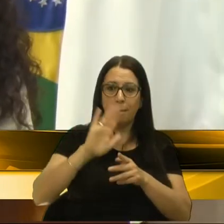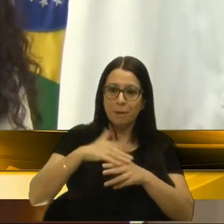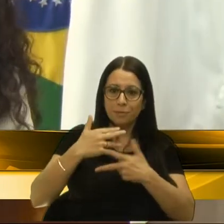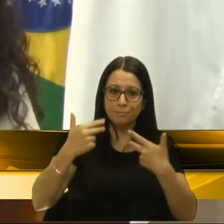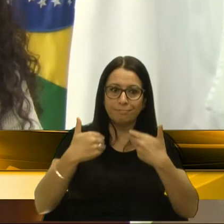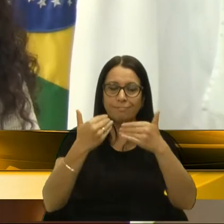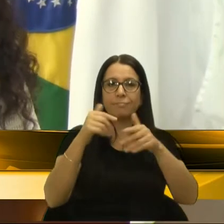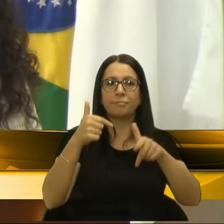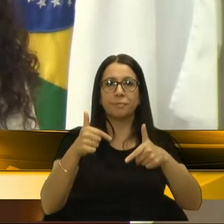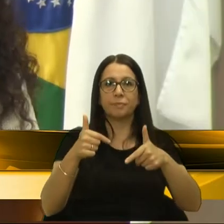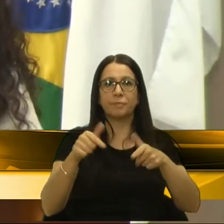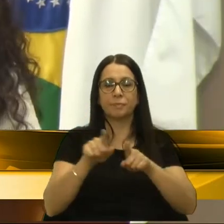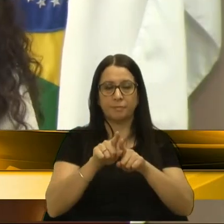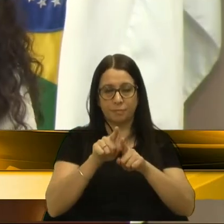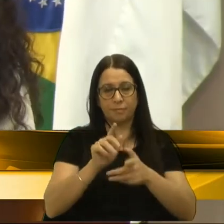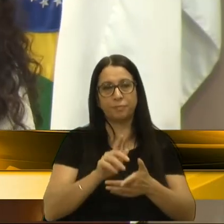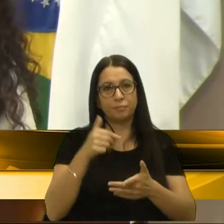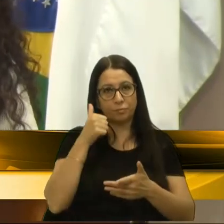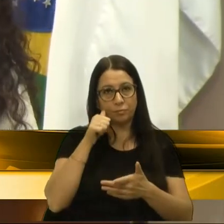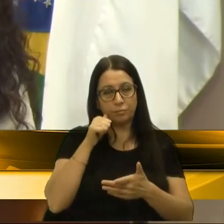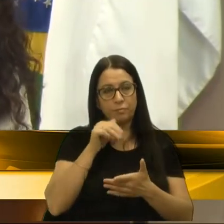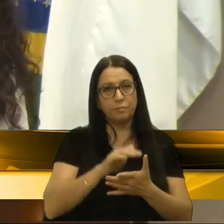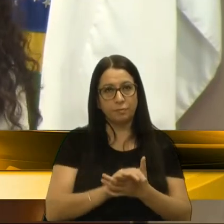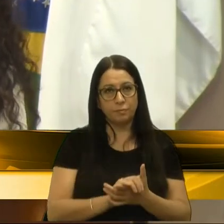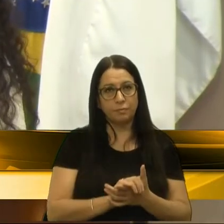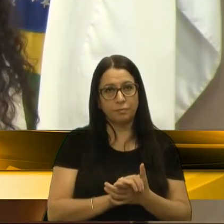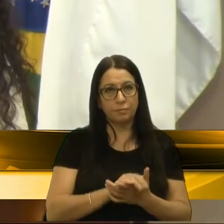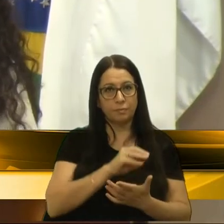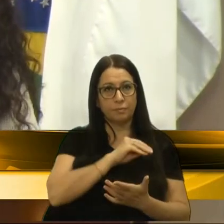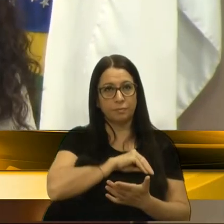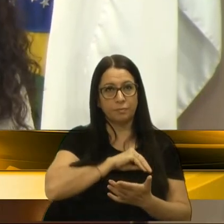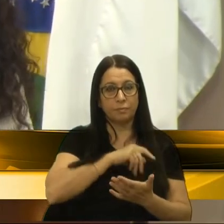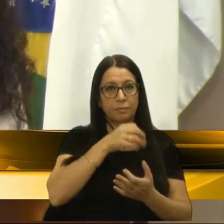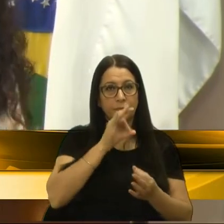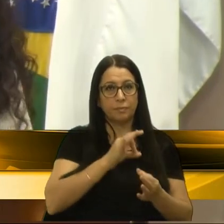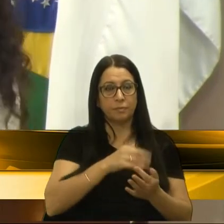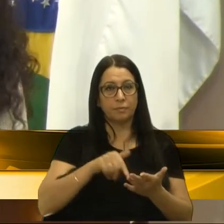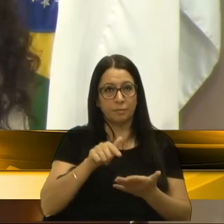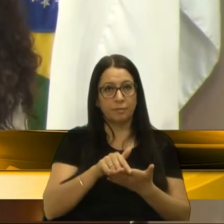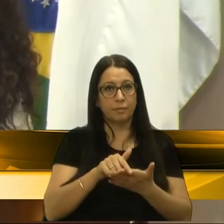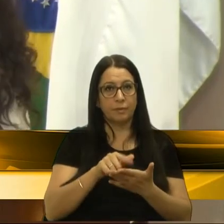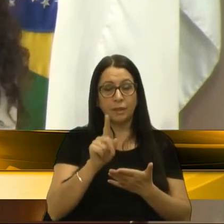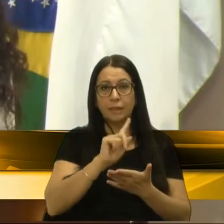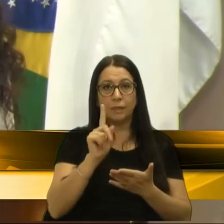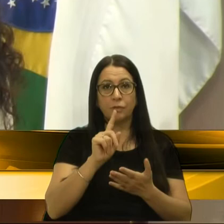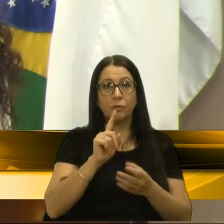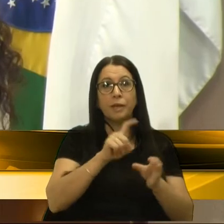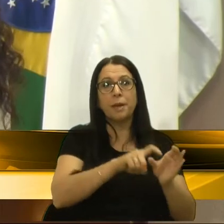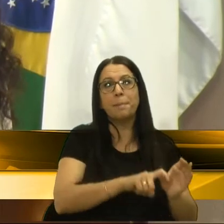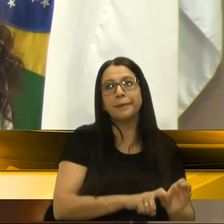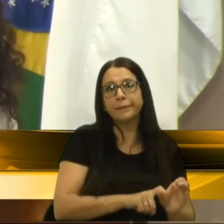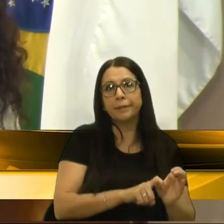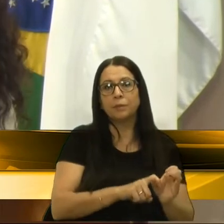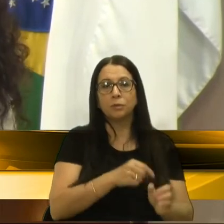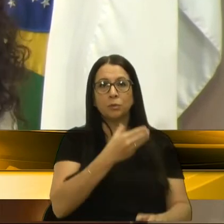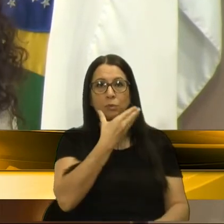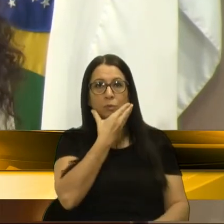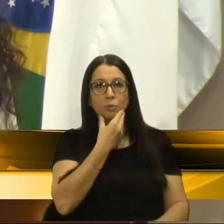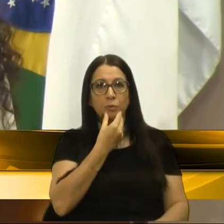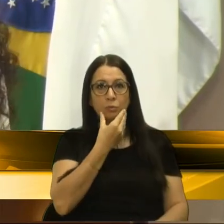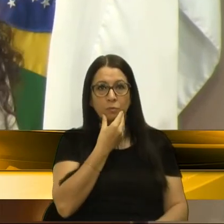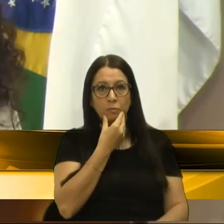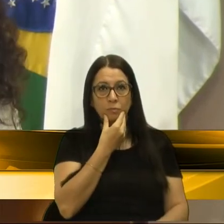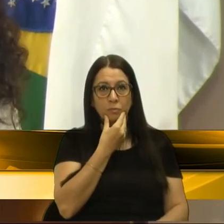condições de trabalho também a elas, como salário em dia, para que elas não venham a depender de um homem